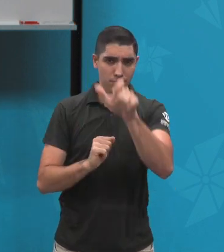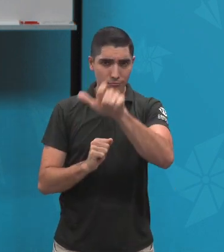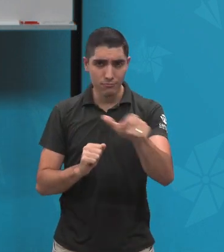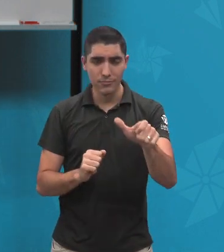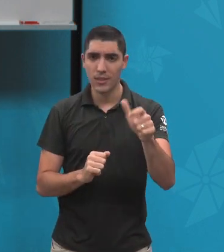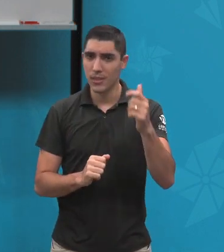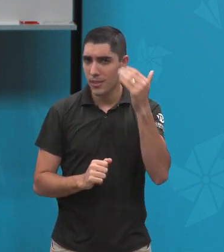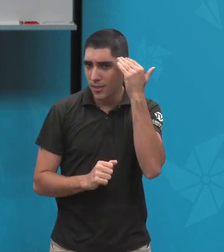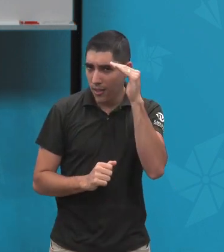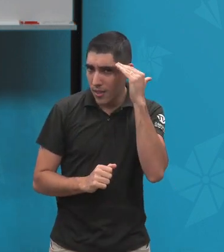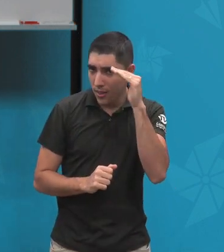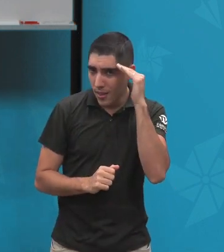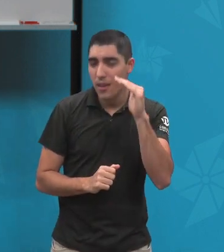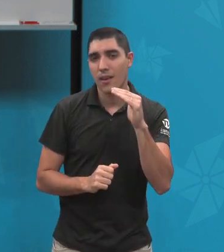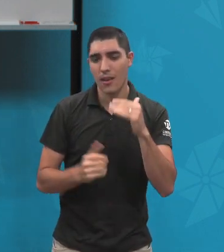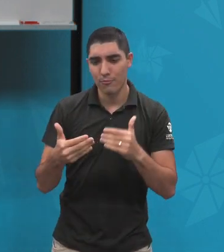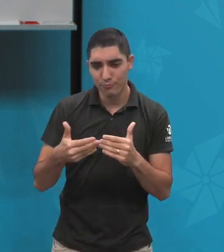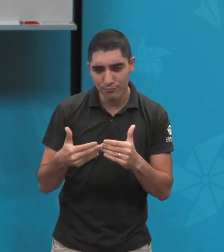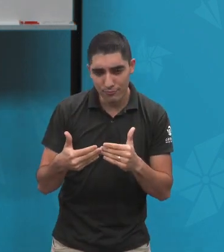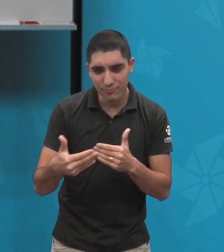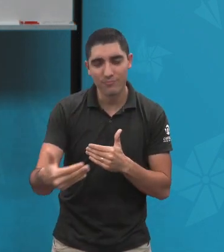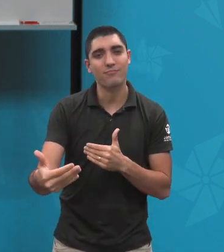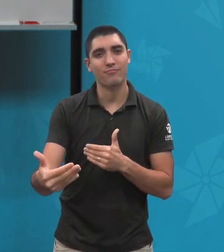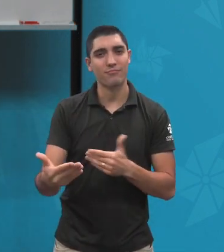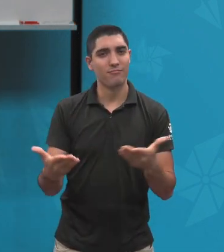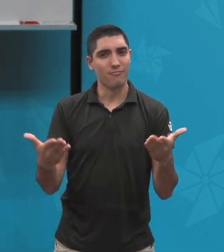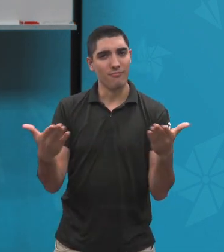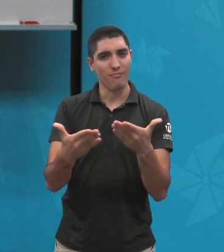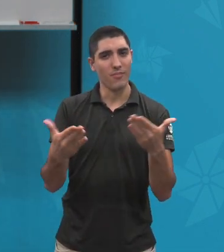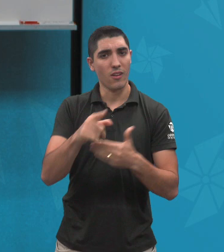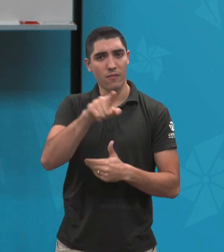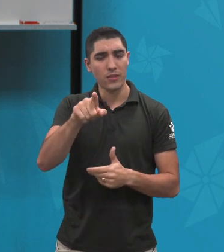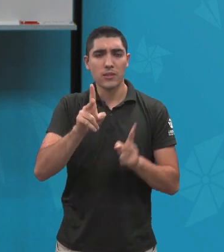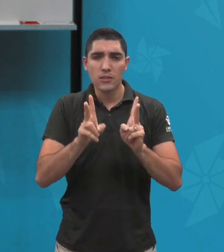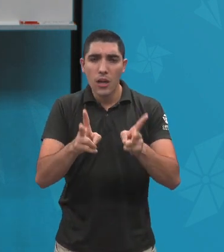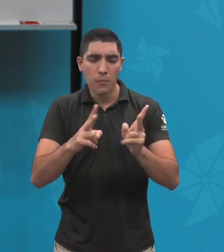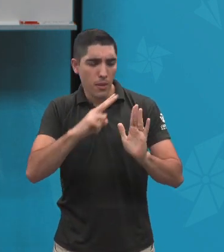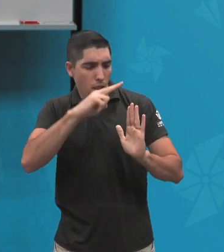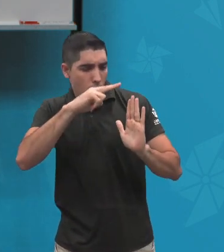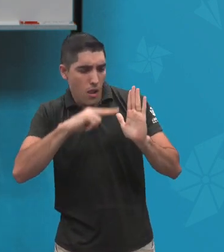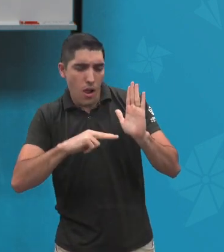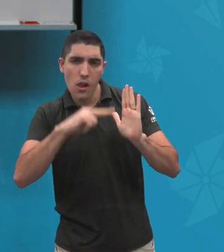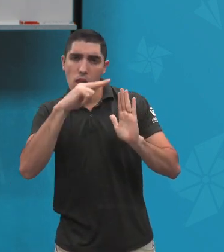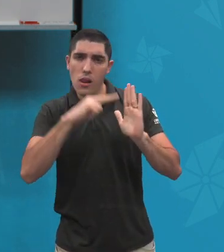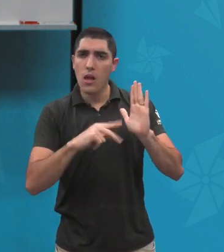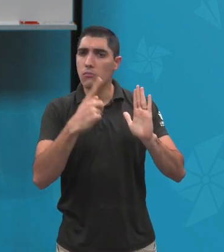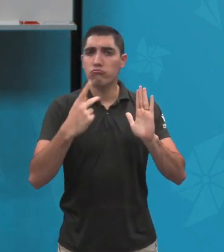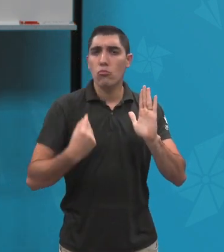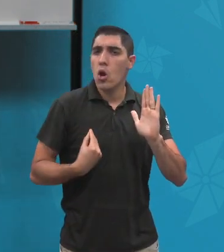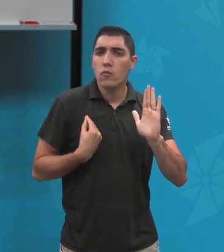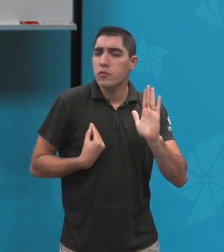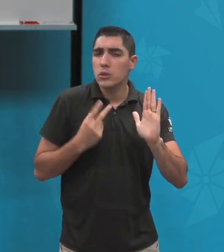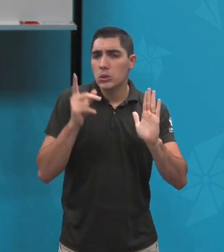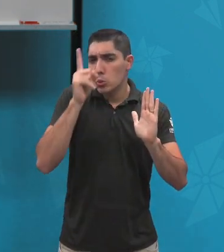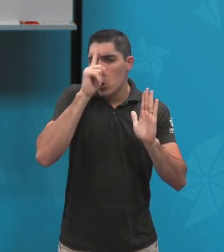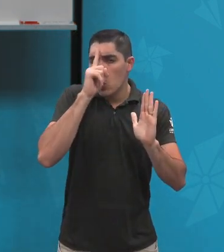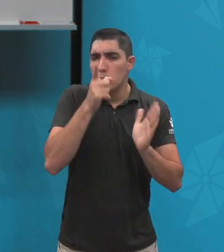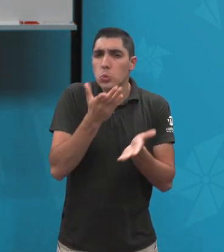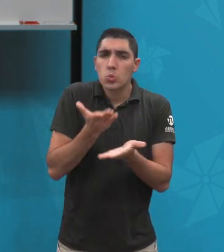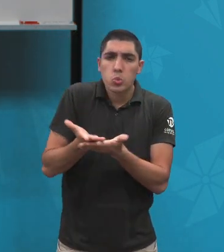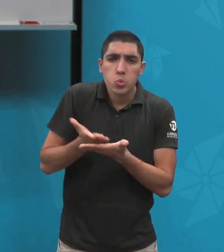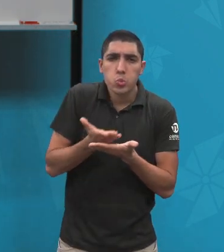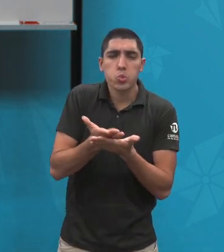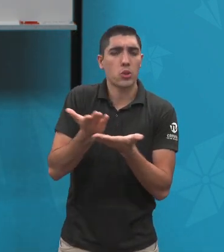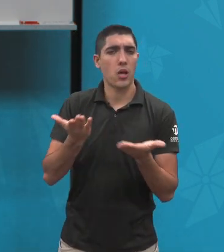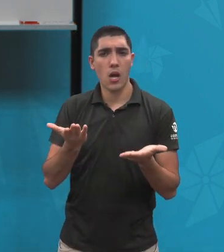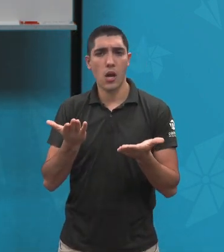bem provável que vocês vão conseguir aplicar isso daí nas leituras que vocês realizam no dia a dia de estudos